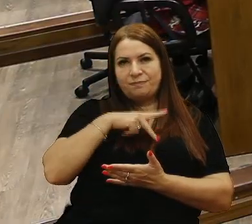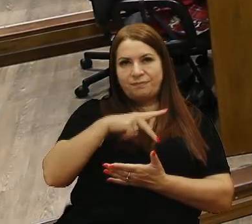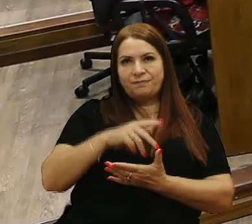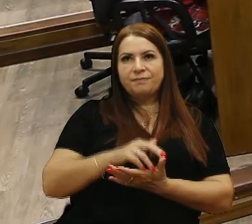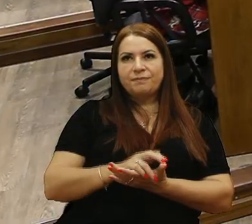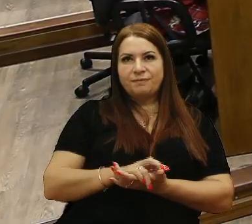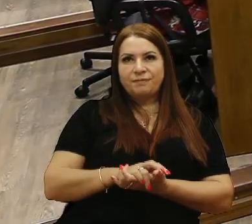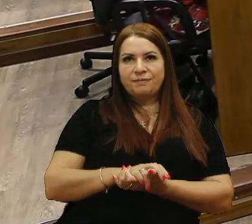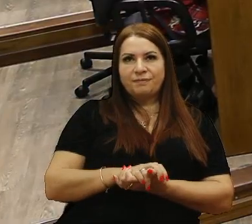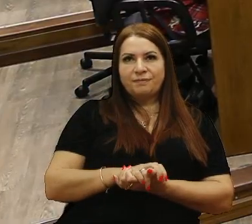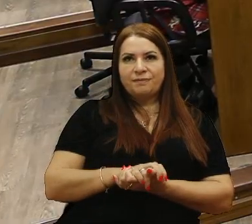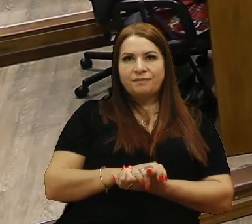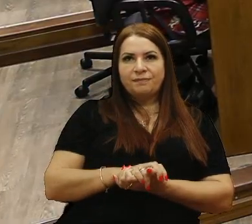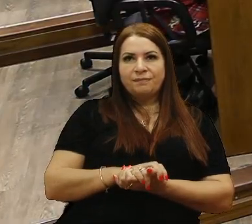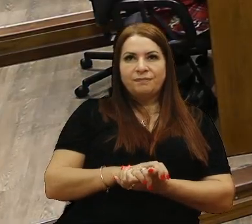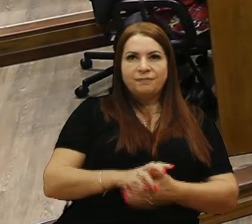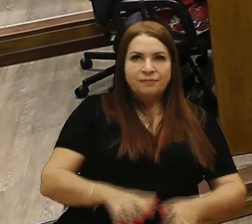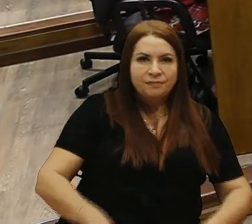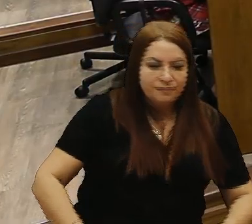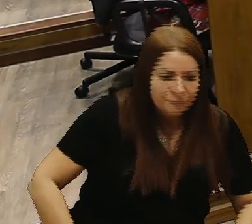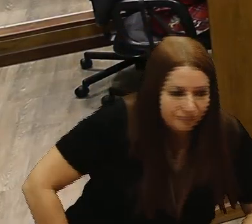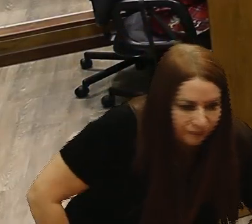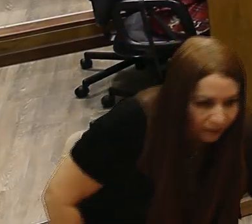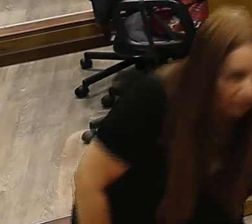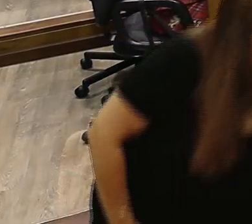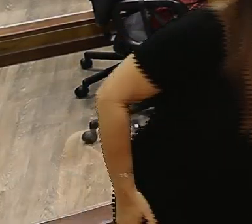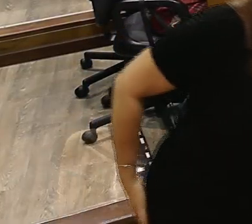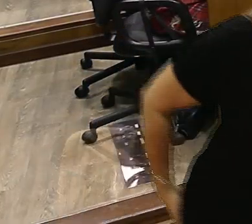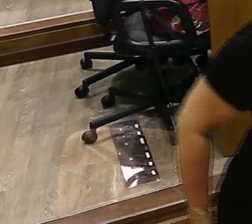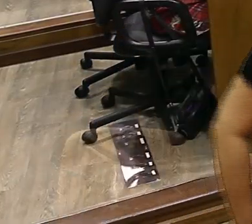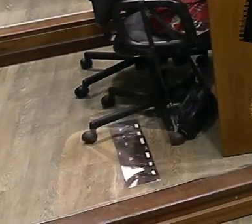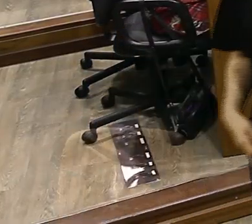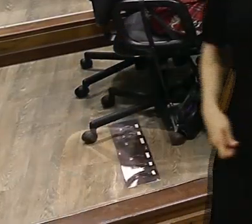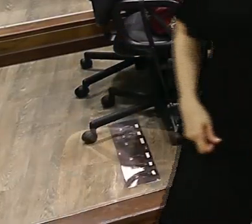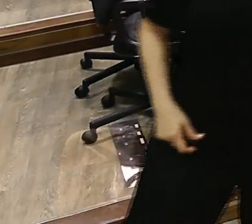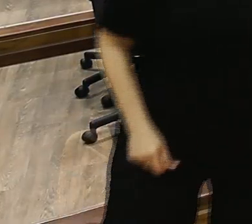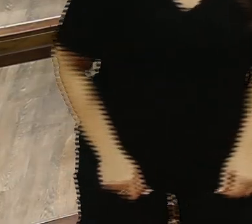presidente. Encerrada a discussão.